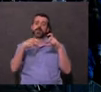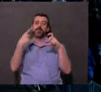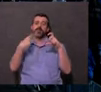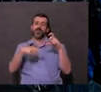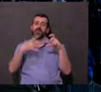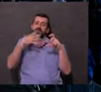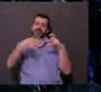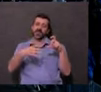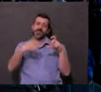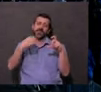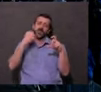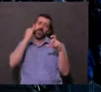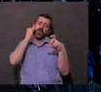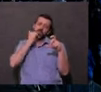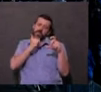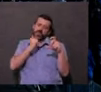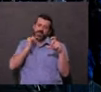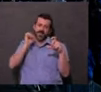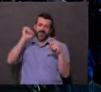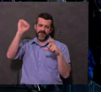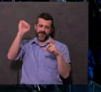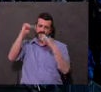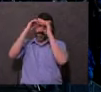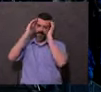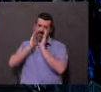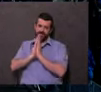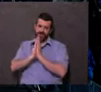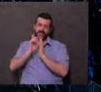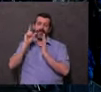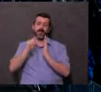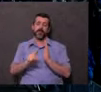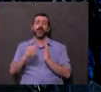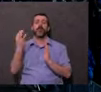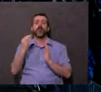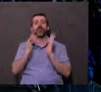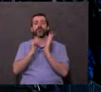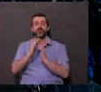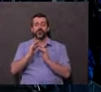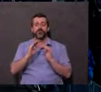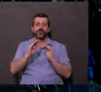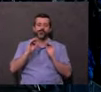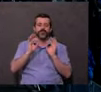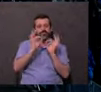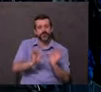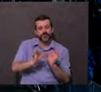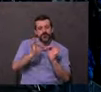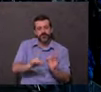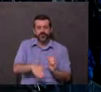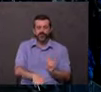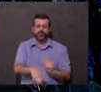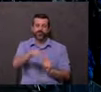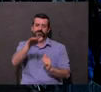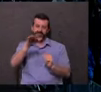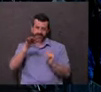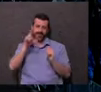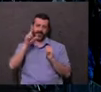as suas dores da maternidade, do cuidado por Jesus na infância ou na adolescência, quando conhece a sua